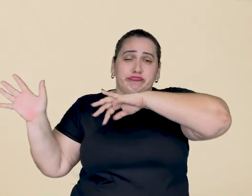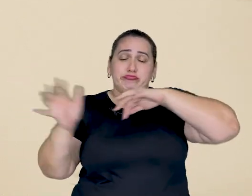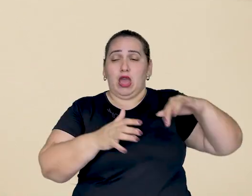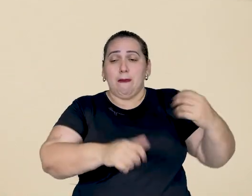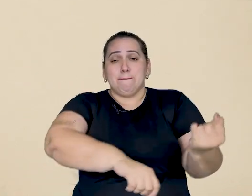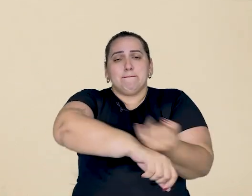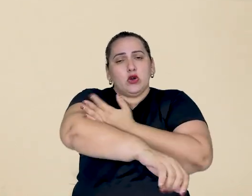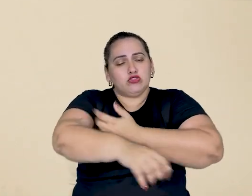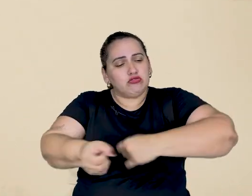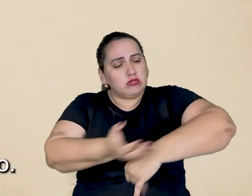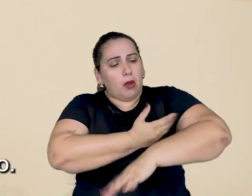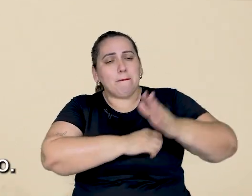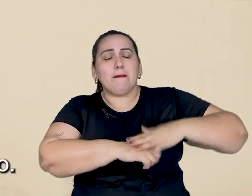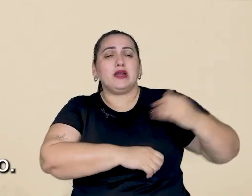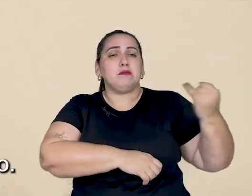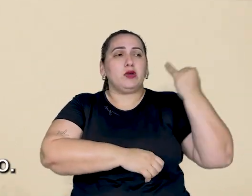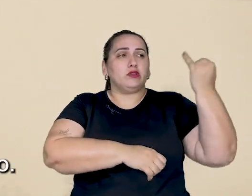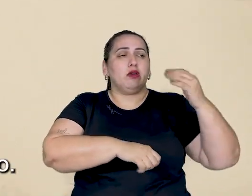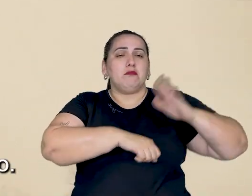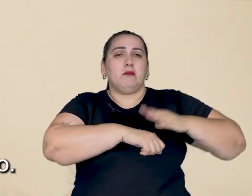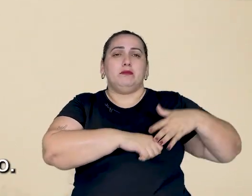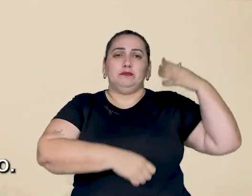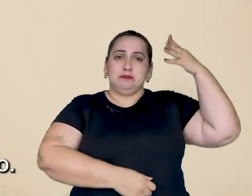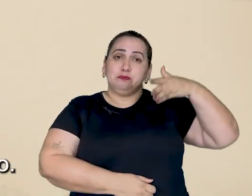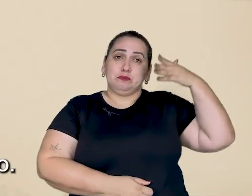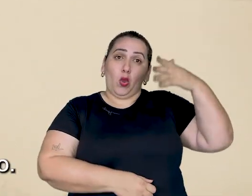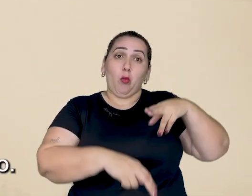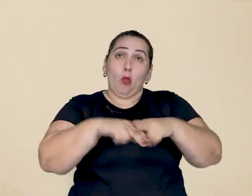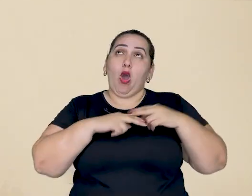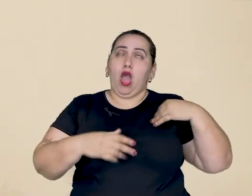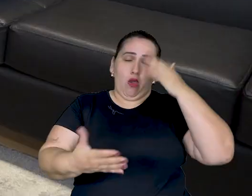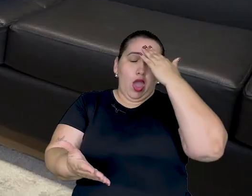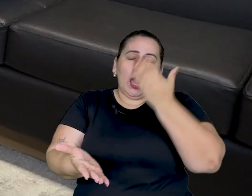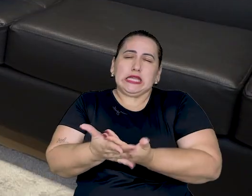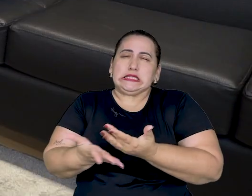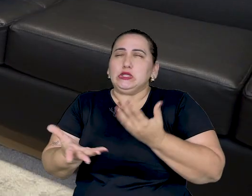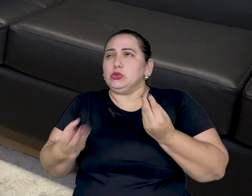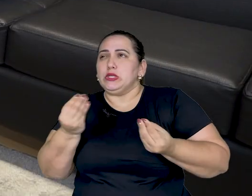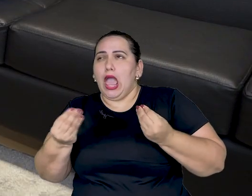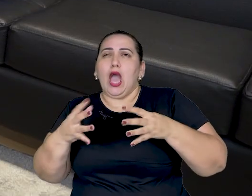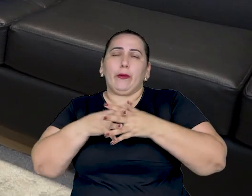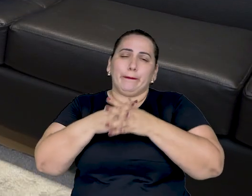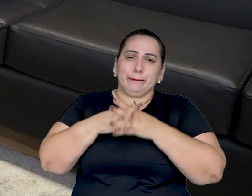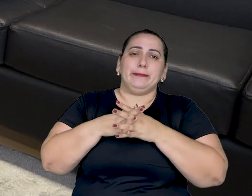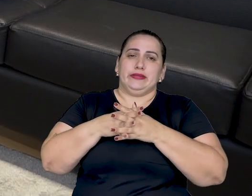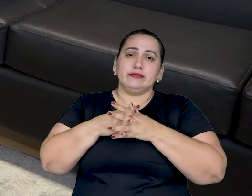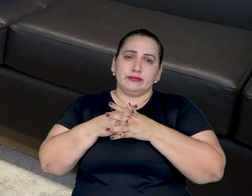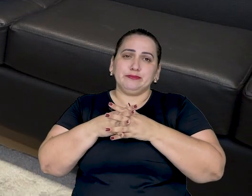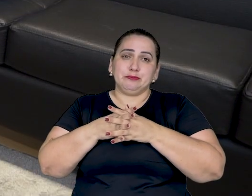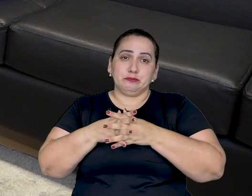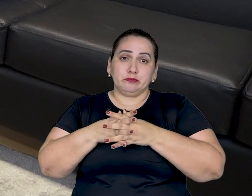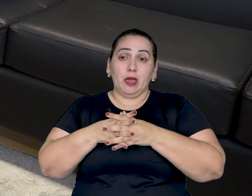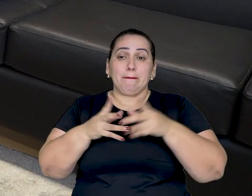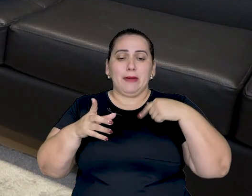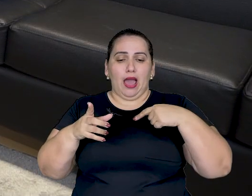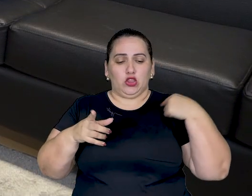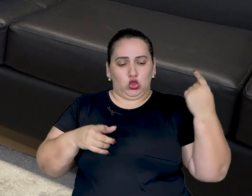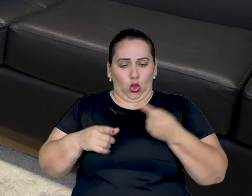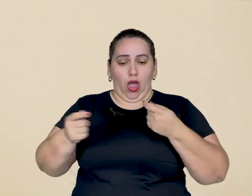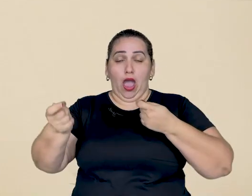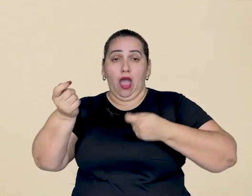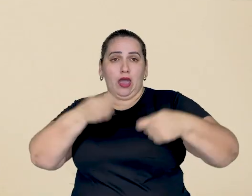sendo um pouco deixado de lado. O emocional tem tomado conta do discurso. Então isso talvez traga um pouco de